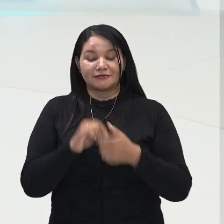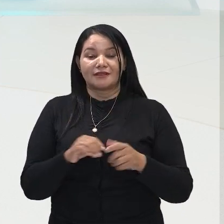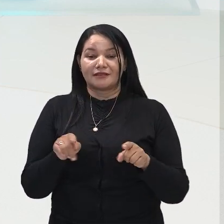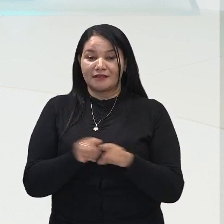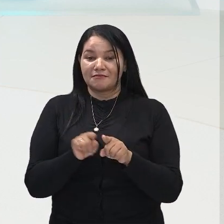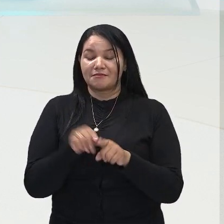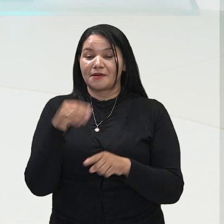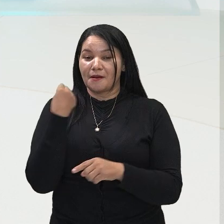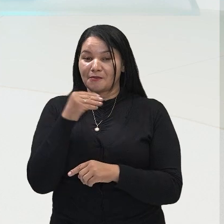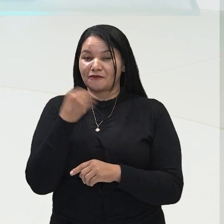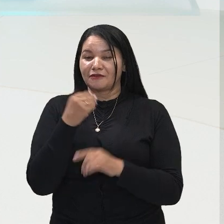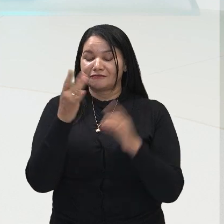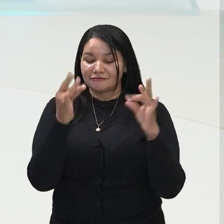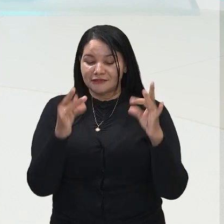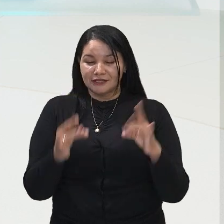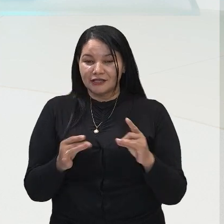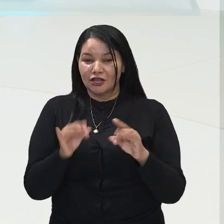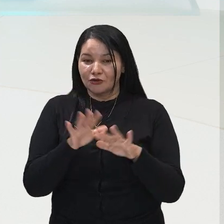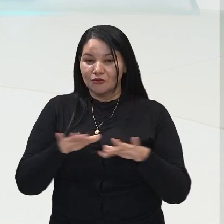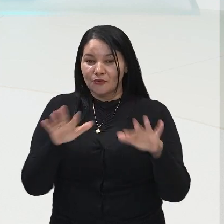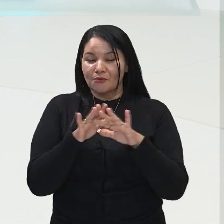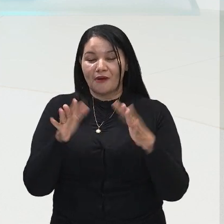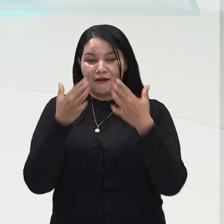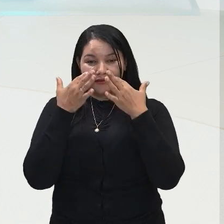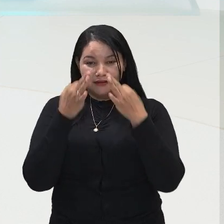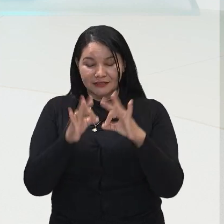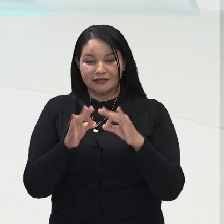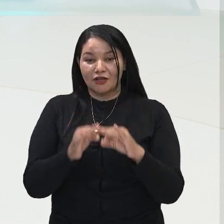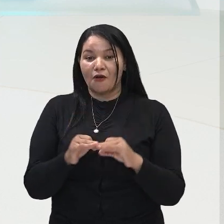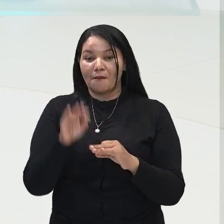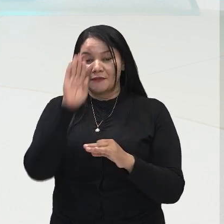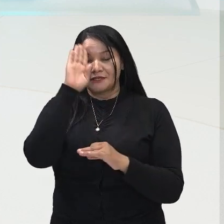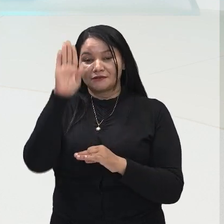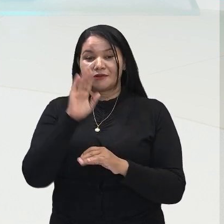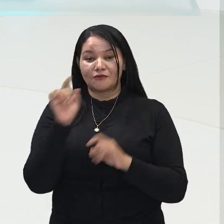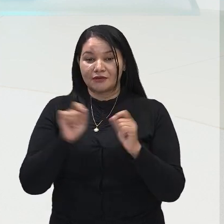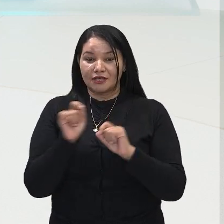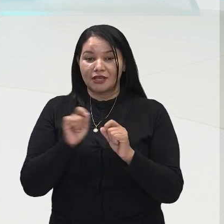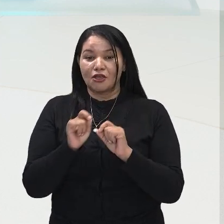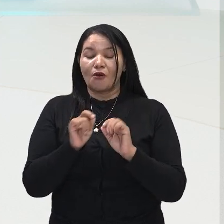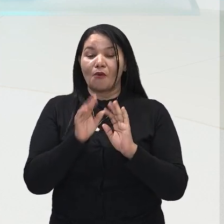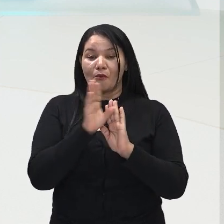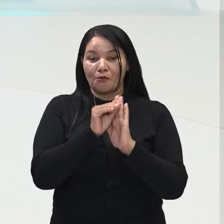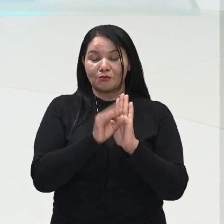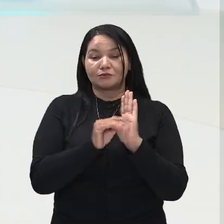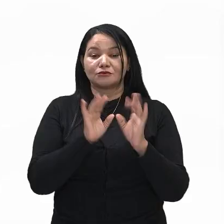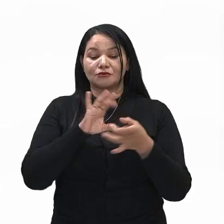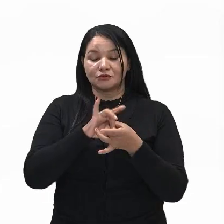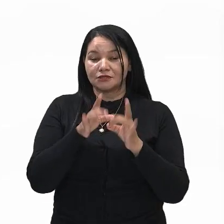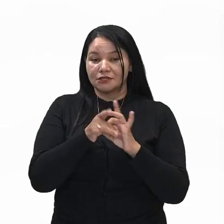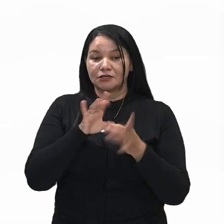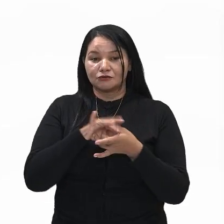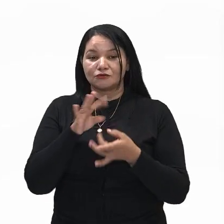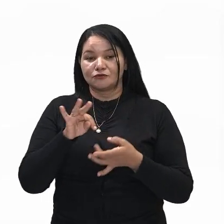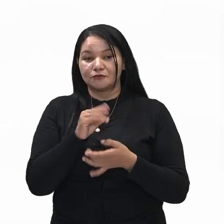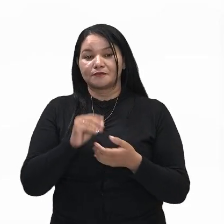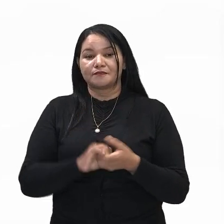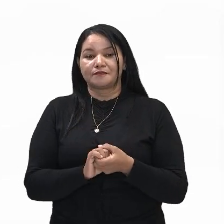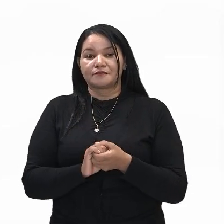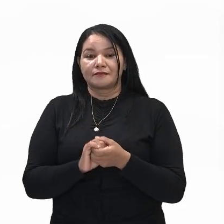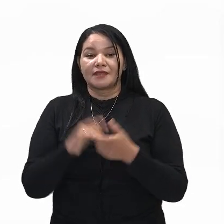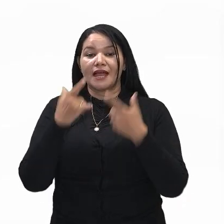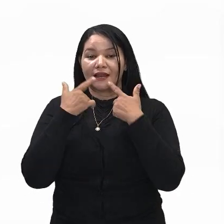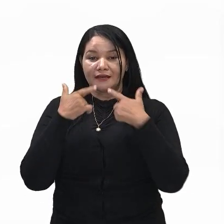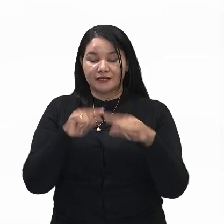em cada detalhe e prestando atenção principalmente nos principais conceitos. Vamos lá então? A